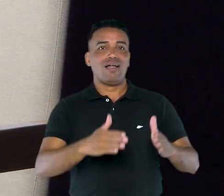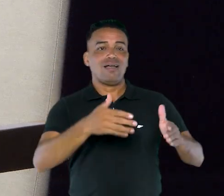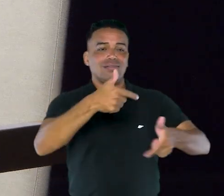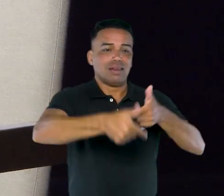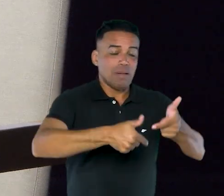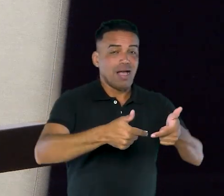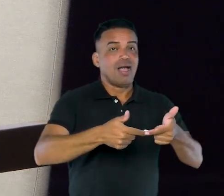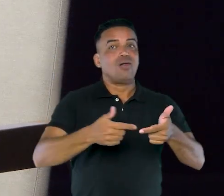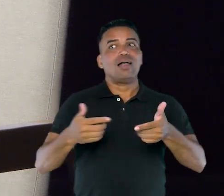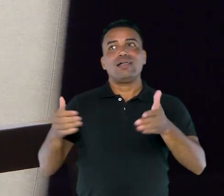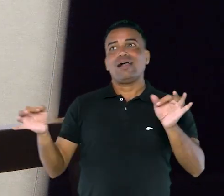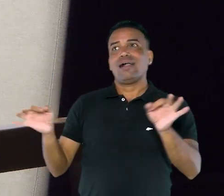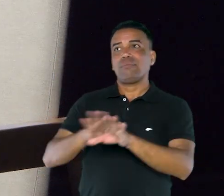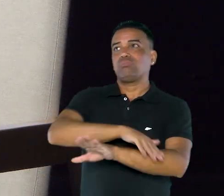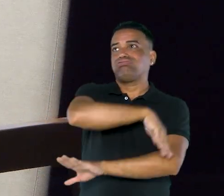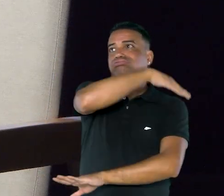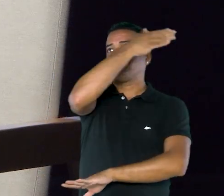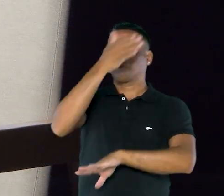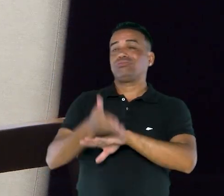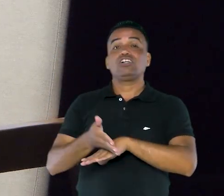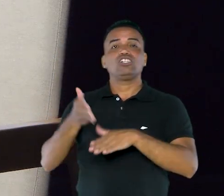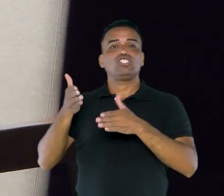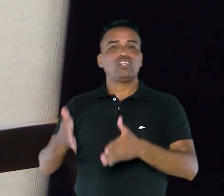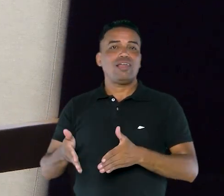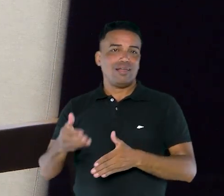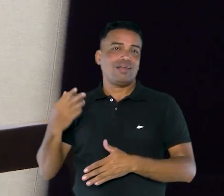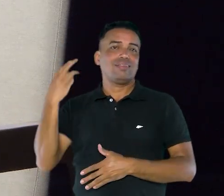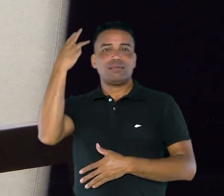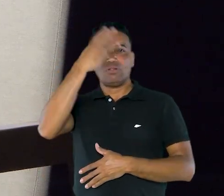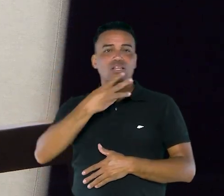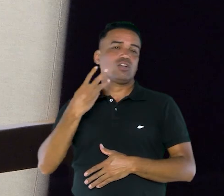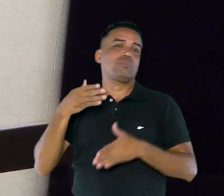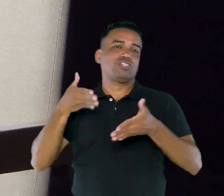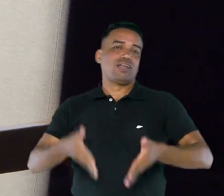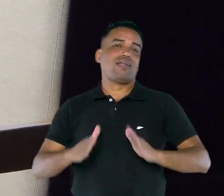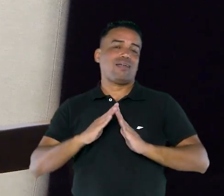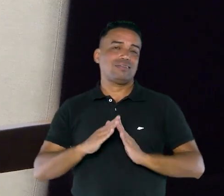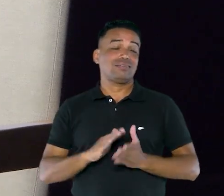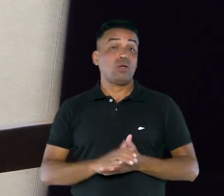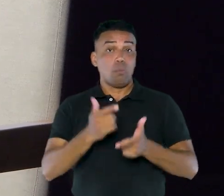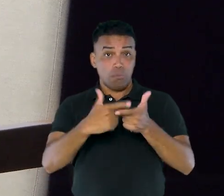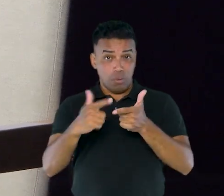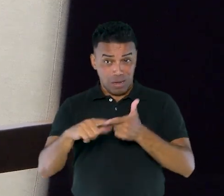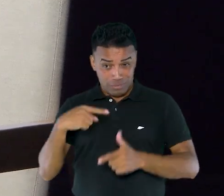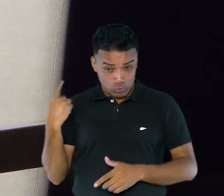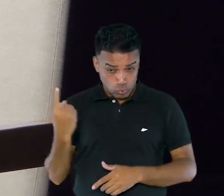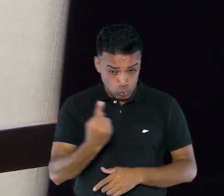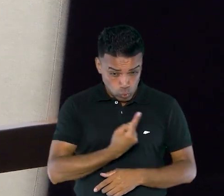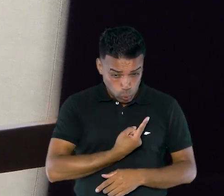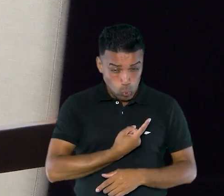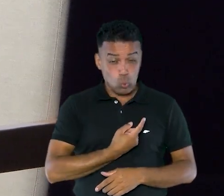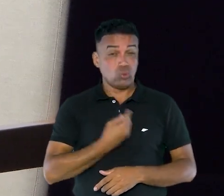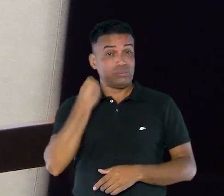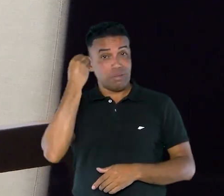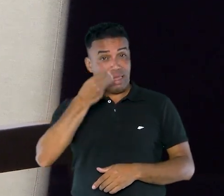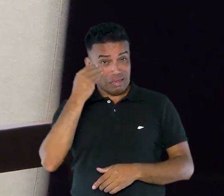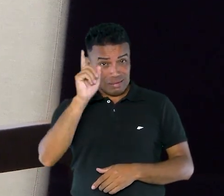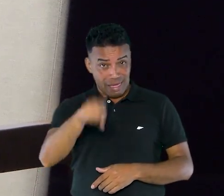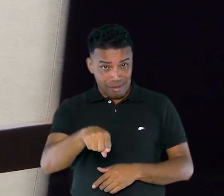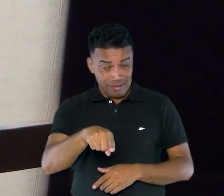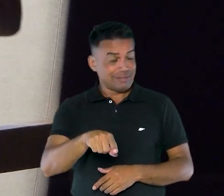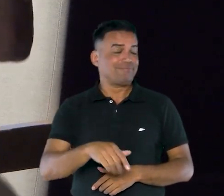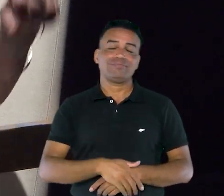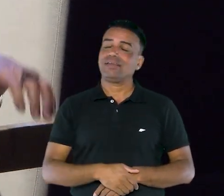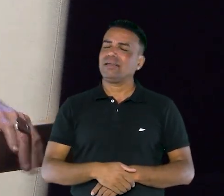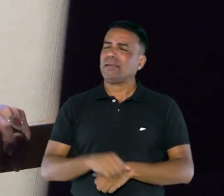horas da noite. Cara, não dá para pensar em absolutamente nada. Mas o problema é que, se todo mundo vive assim, ninguém vai parar e